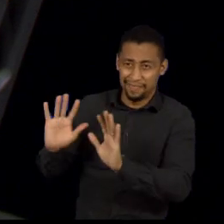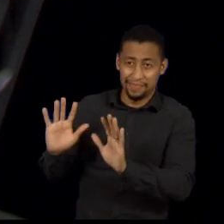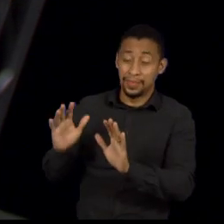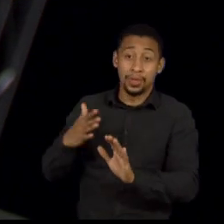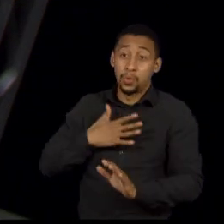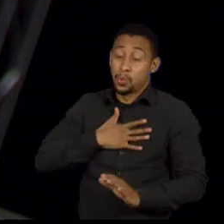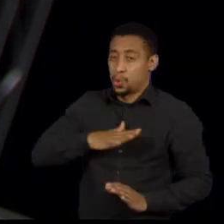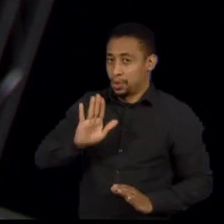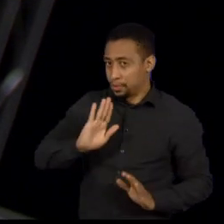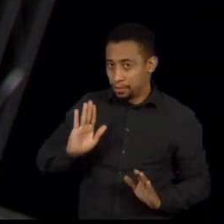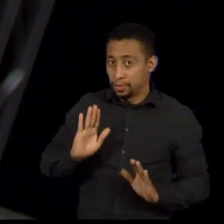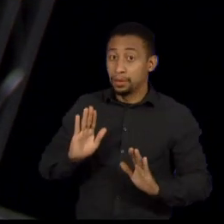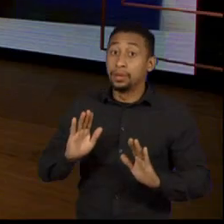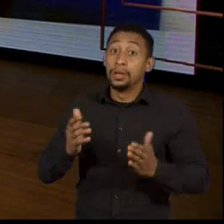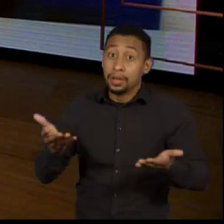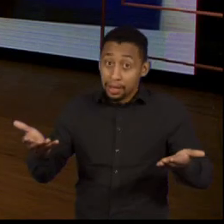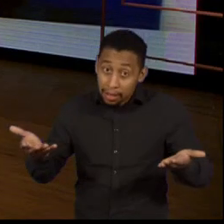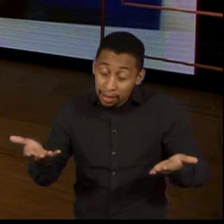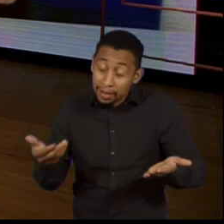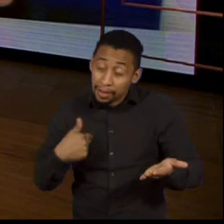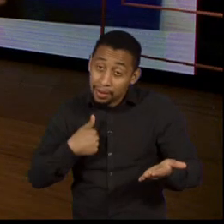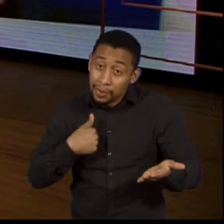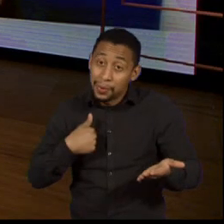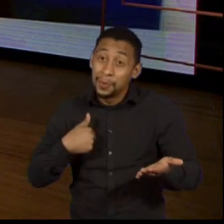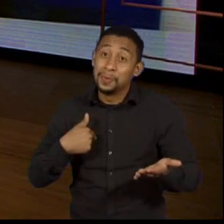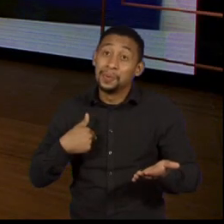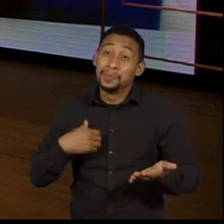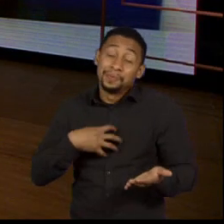eu continuo sendo um pouco